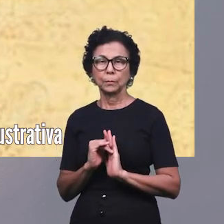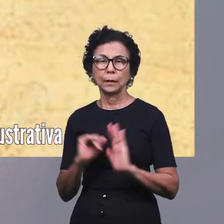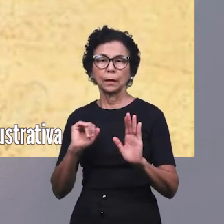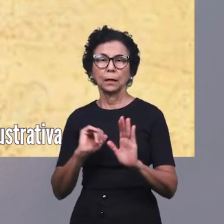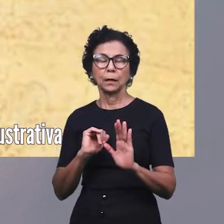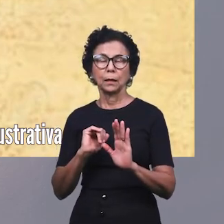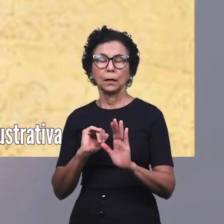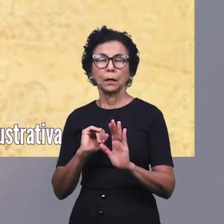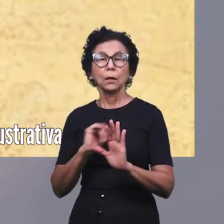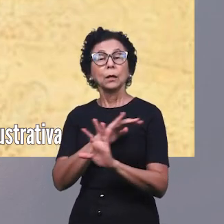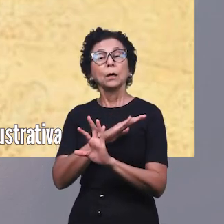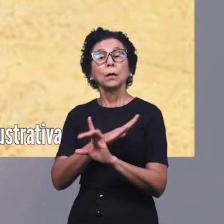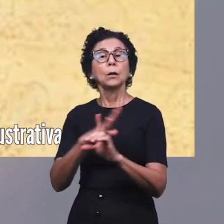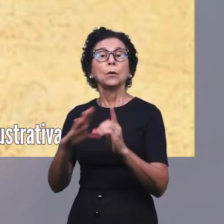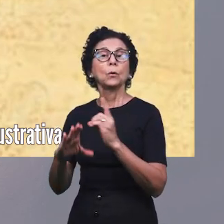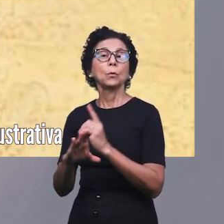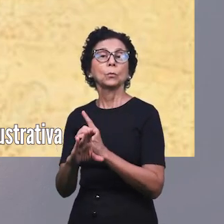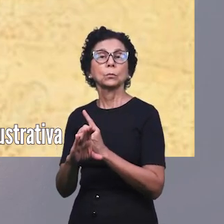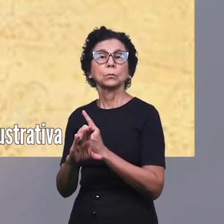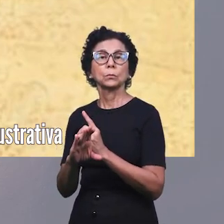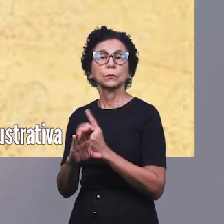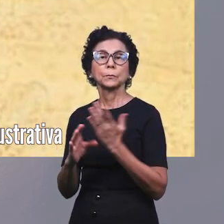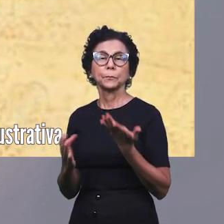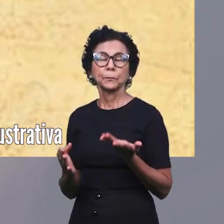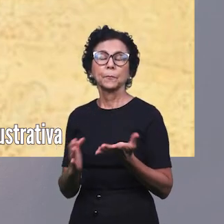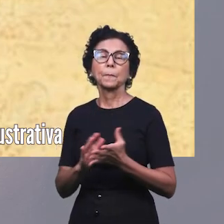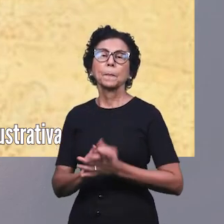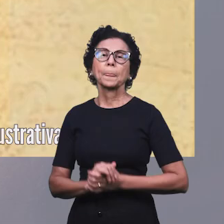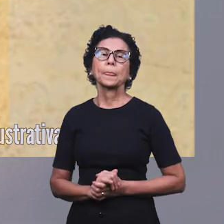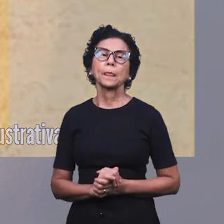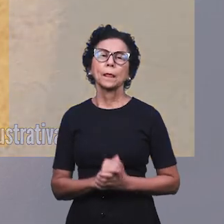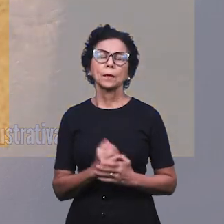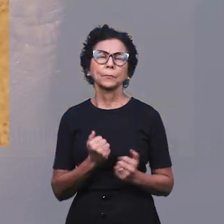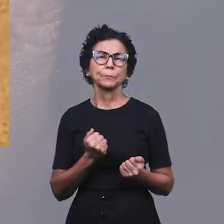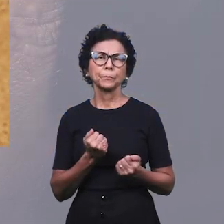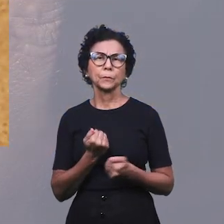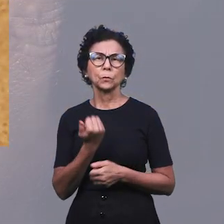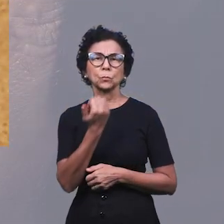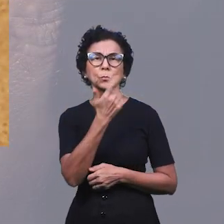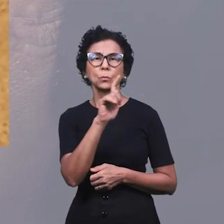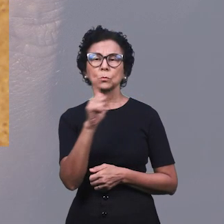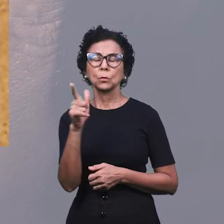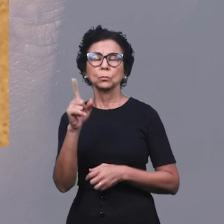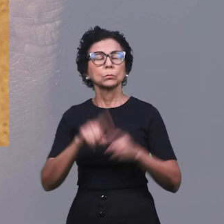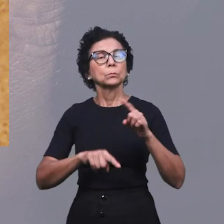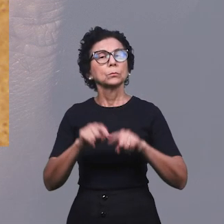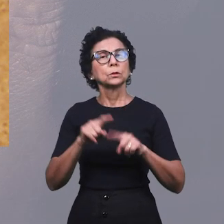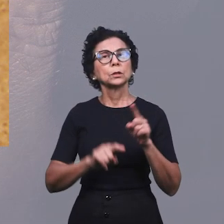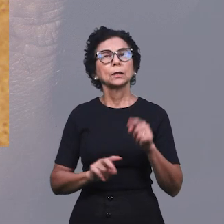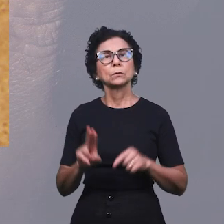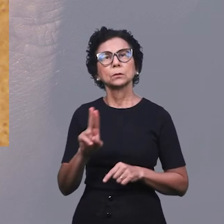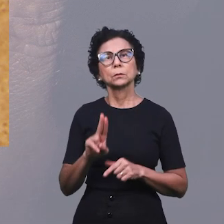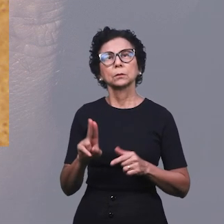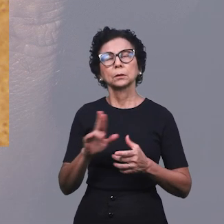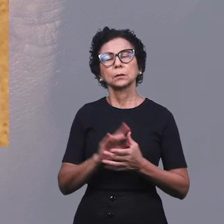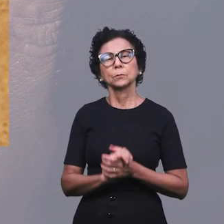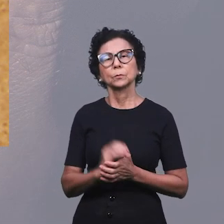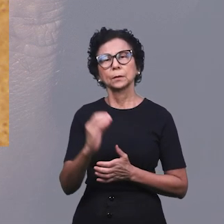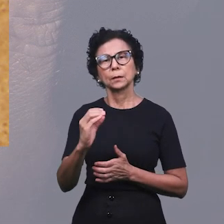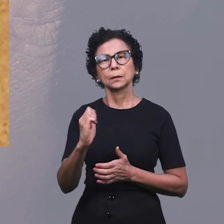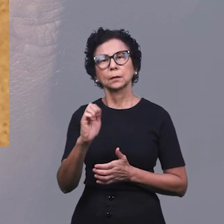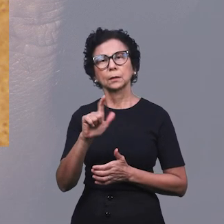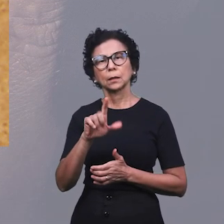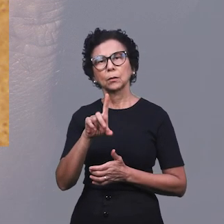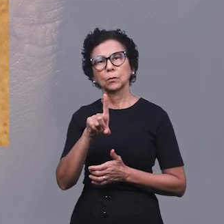do culto, os demais utensílios eram utilizados, né? Como a caldeirinha, por